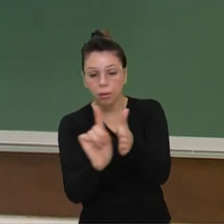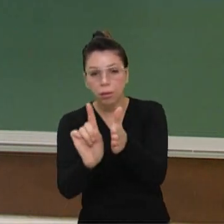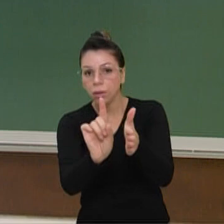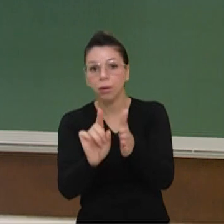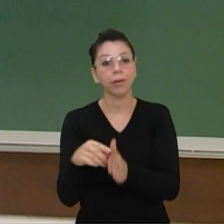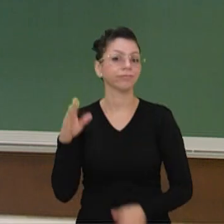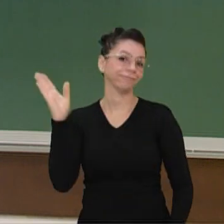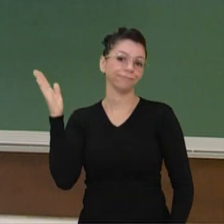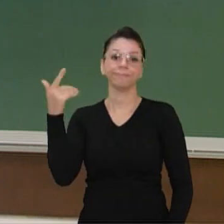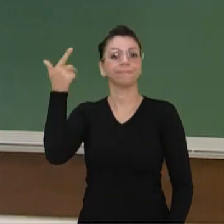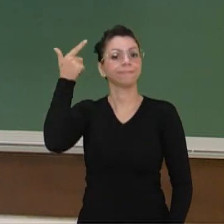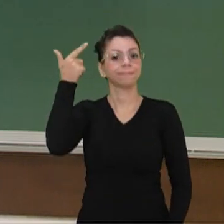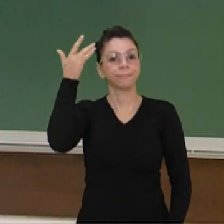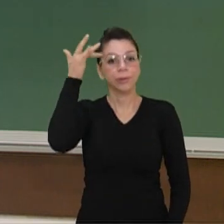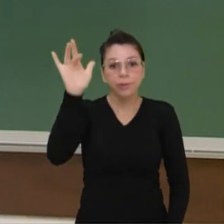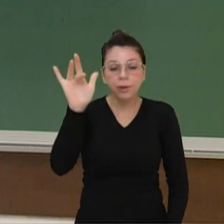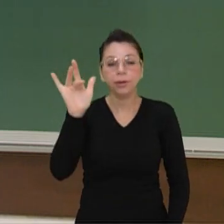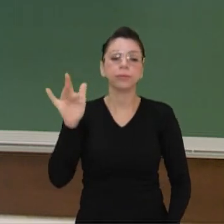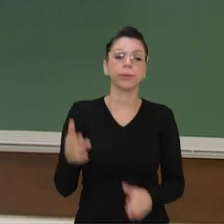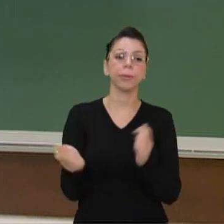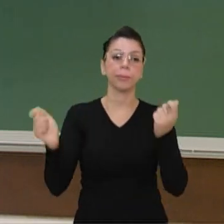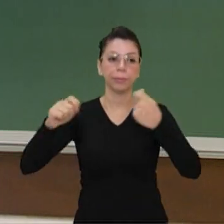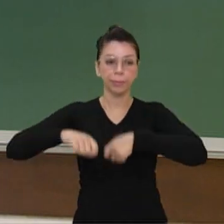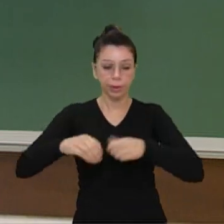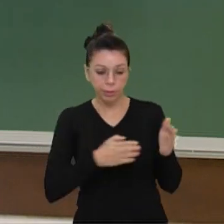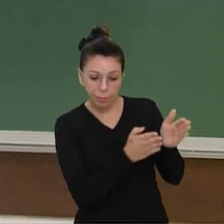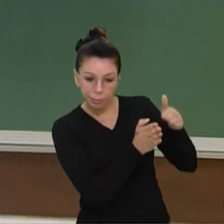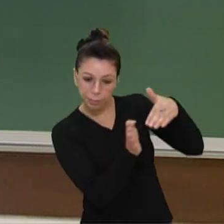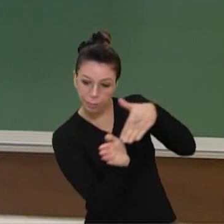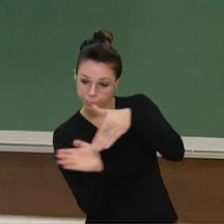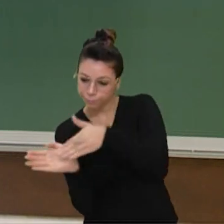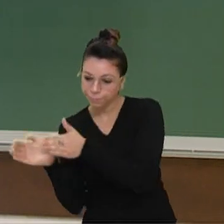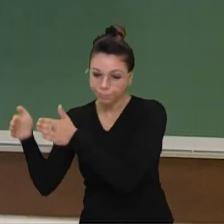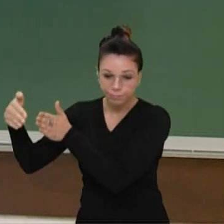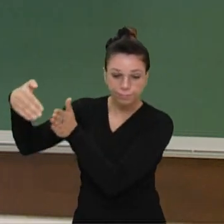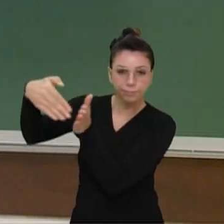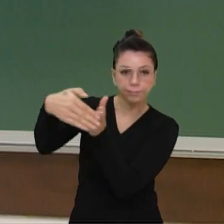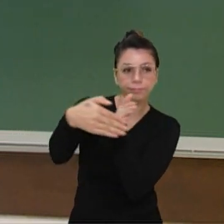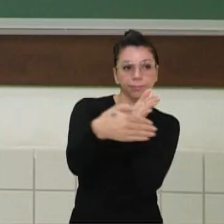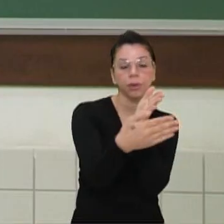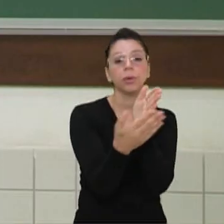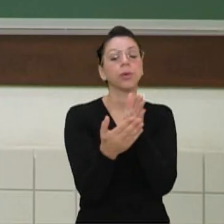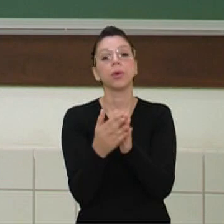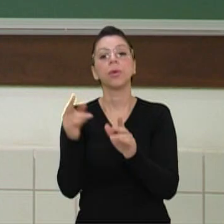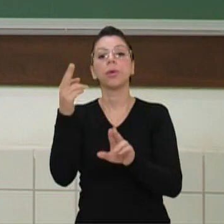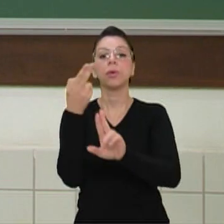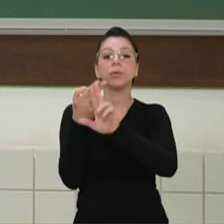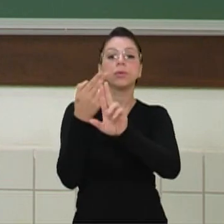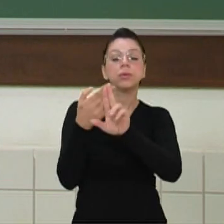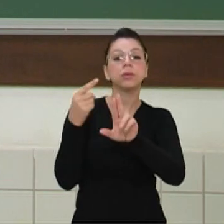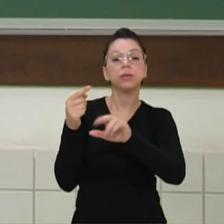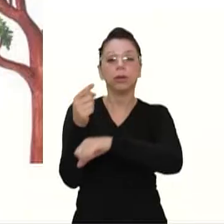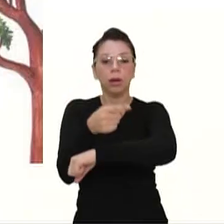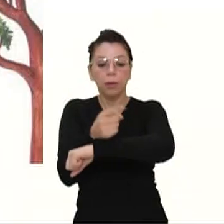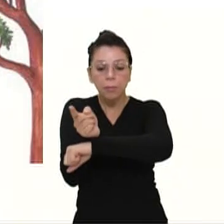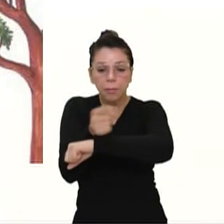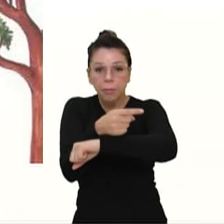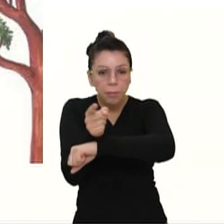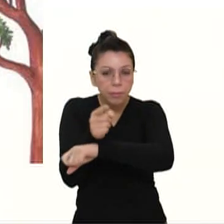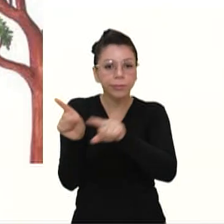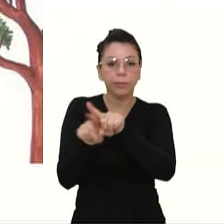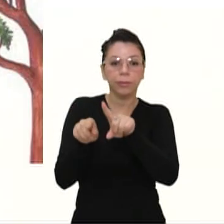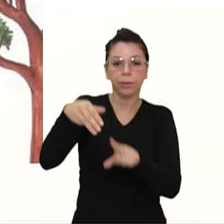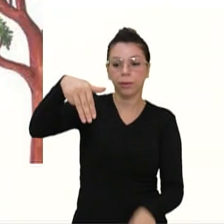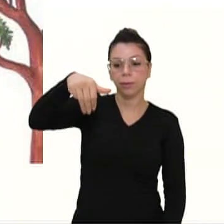sabe qual é esse percurso. Então você vai ter que passar por todos esses pontos utilizando de mapas, bússolas, que se auxílio